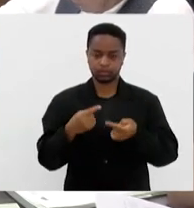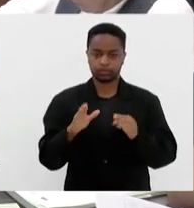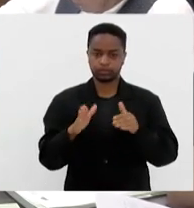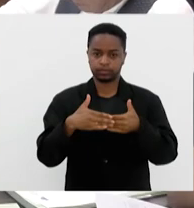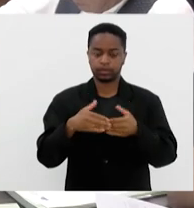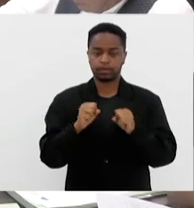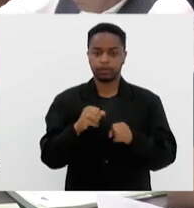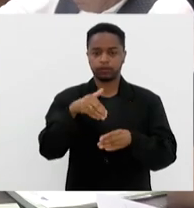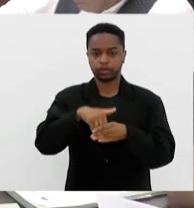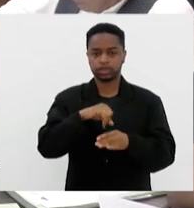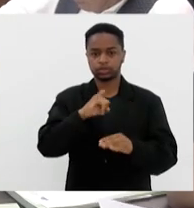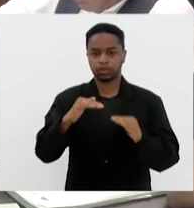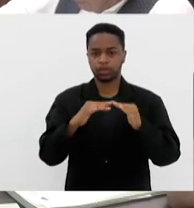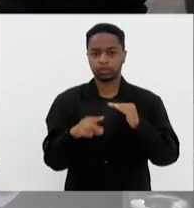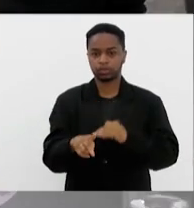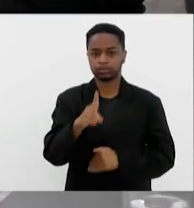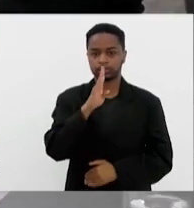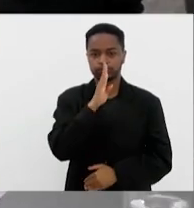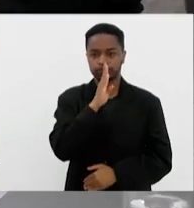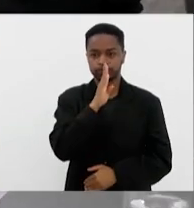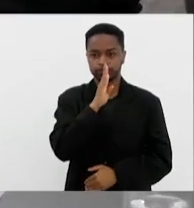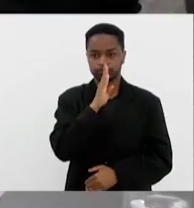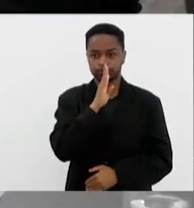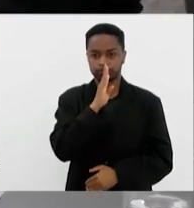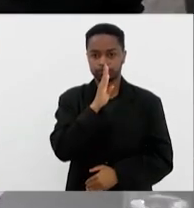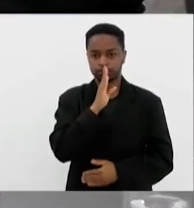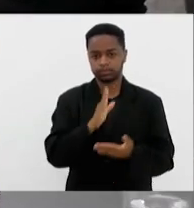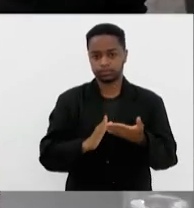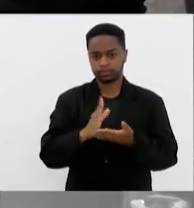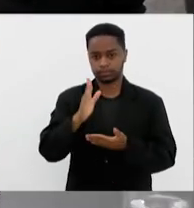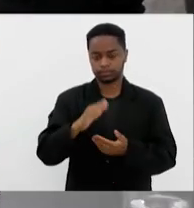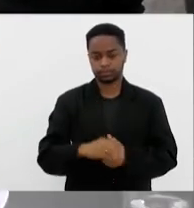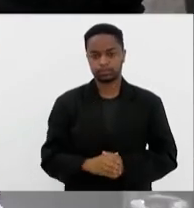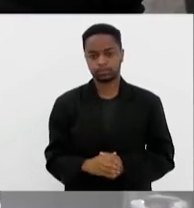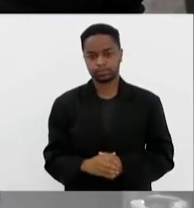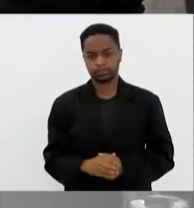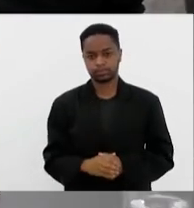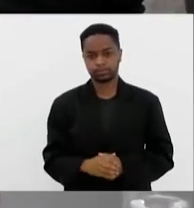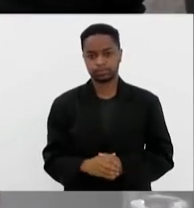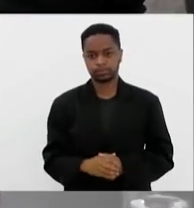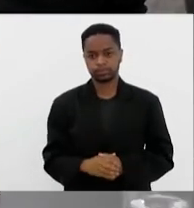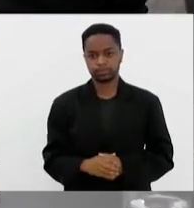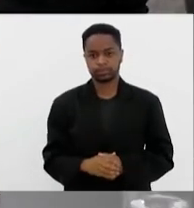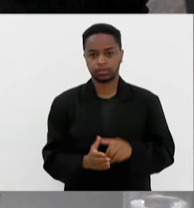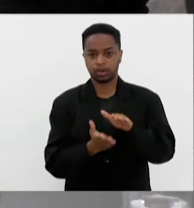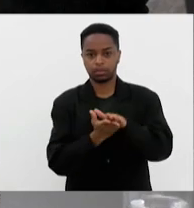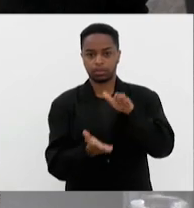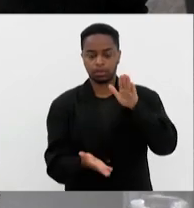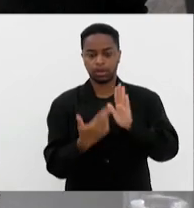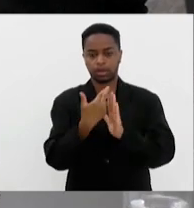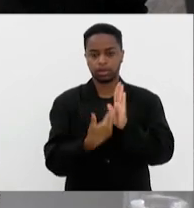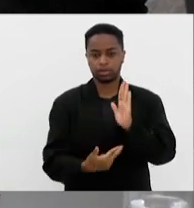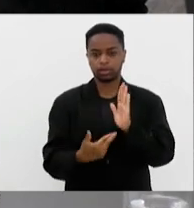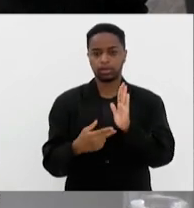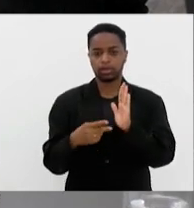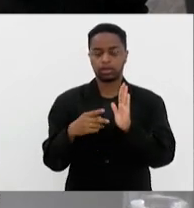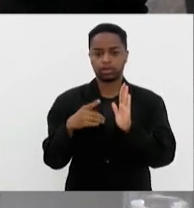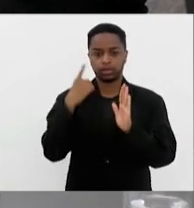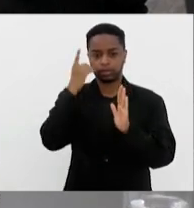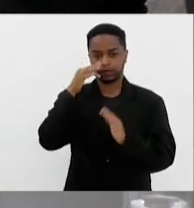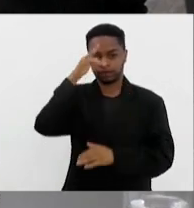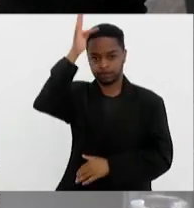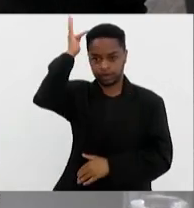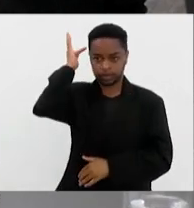discussão. Em votação, os senhores que aprovam, permaneçam como estão. Aprovado. Próximo bloco de projeto de relatoria do deputado Fred Pacheco. É